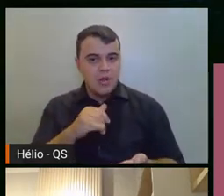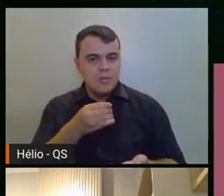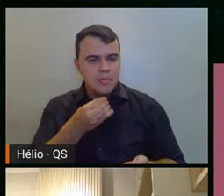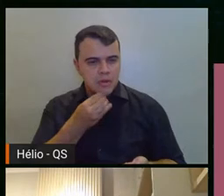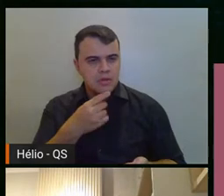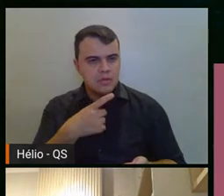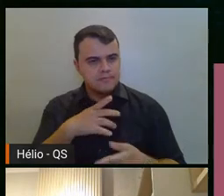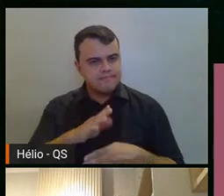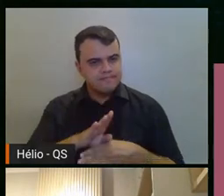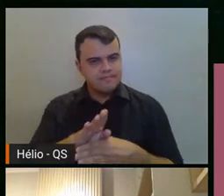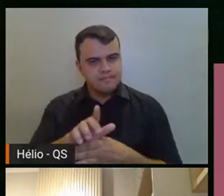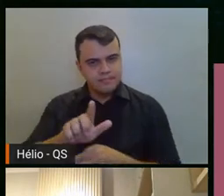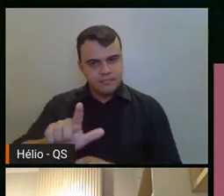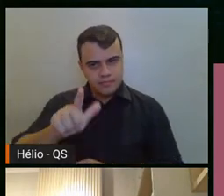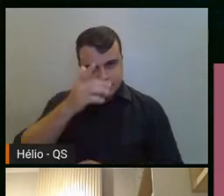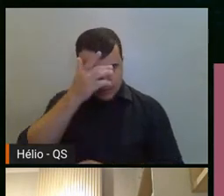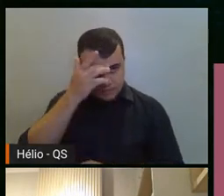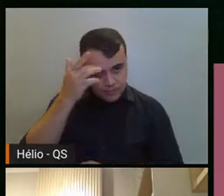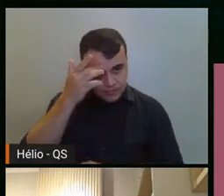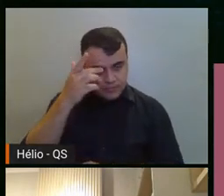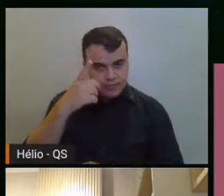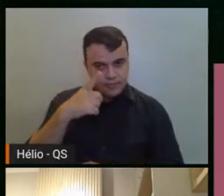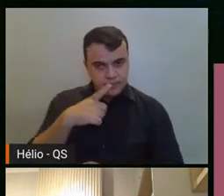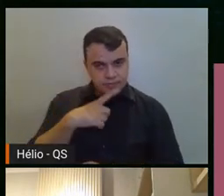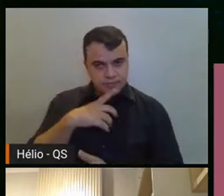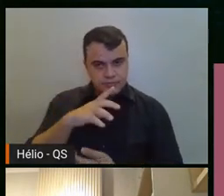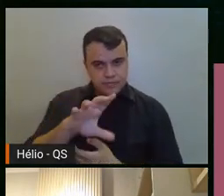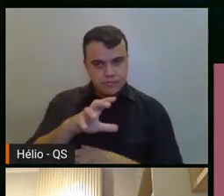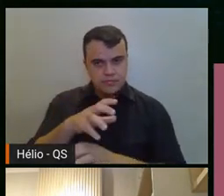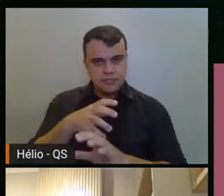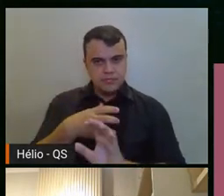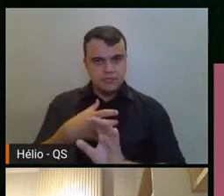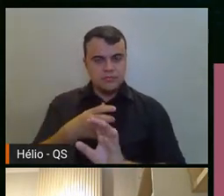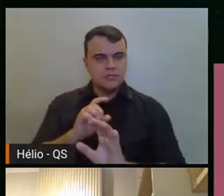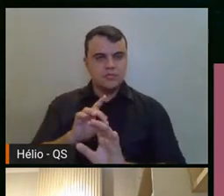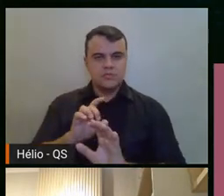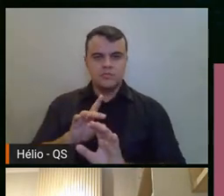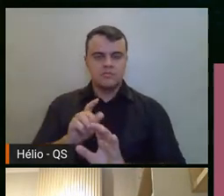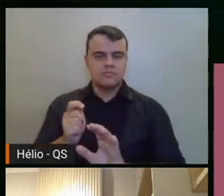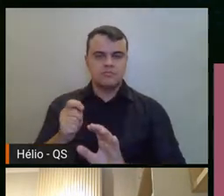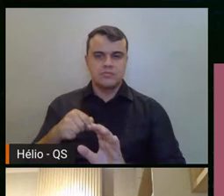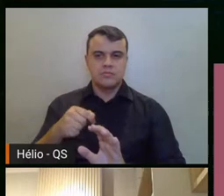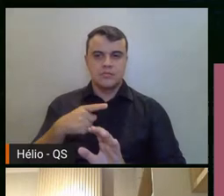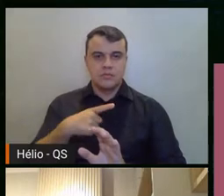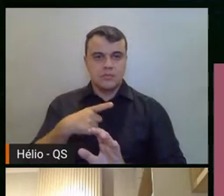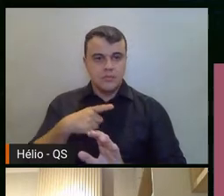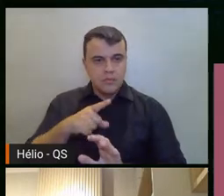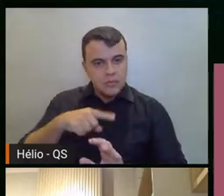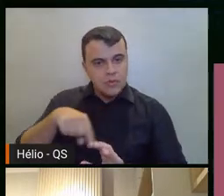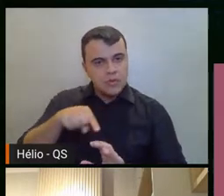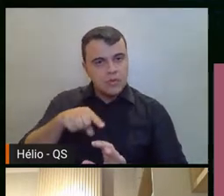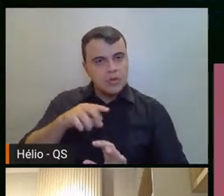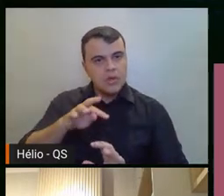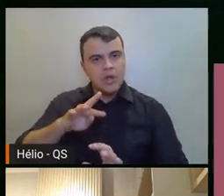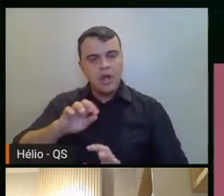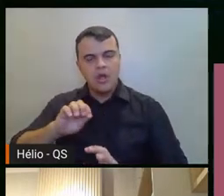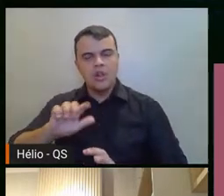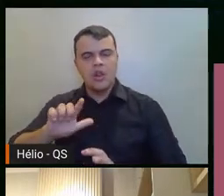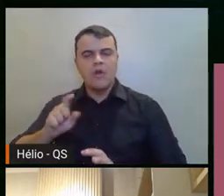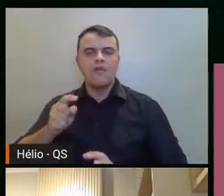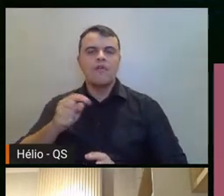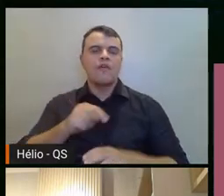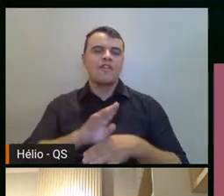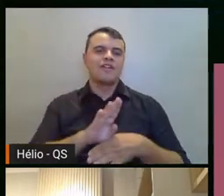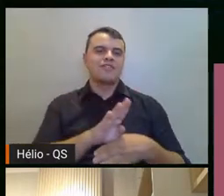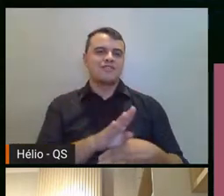ajudem as outras pessoas tenham essa empatia né não deixa ninguém para trás né seja o trollzinho que volta lá para